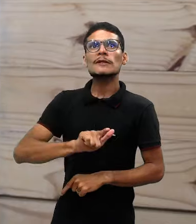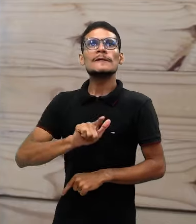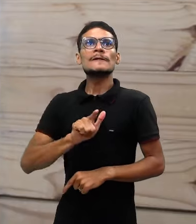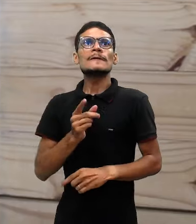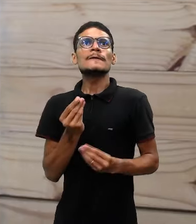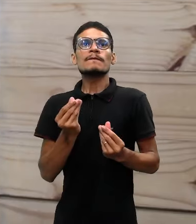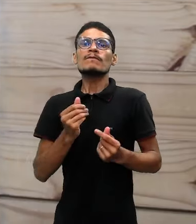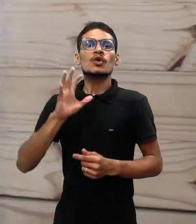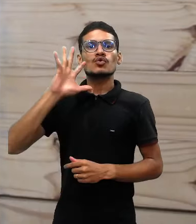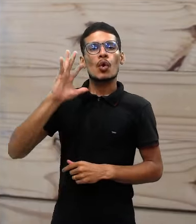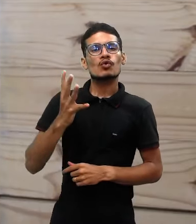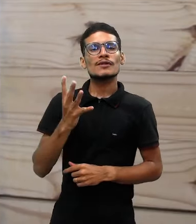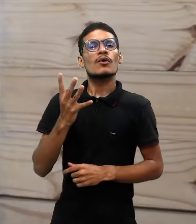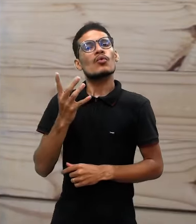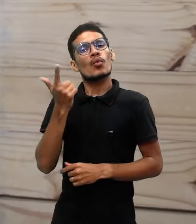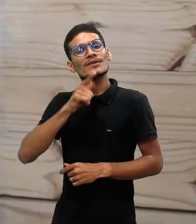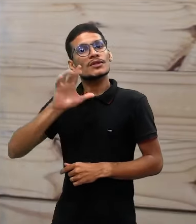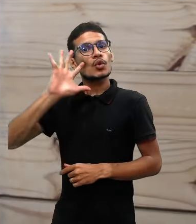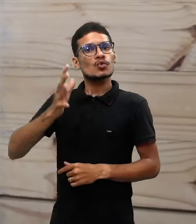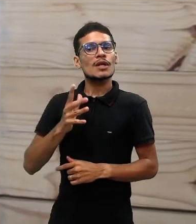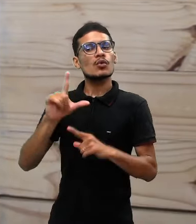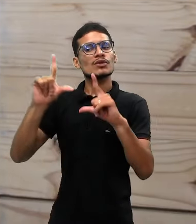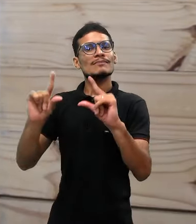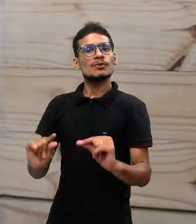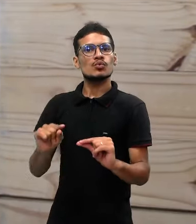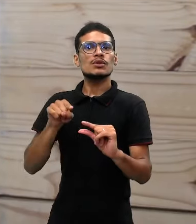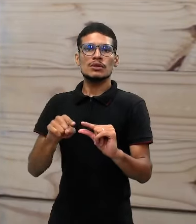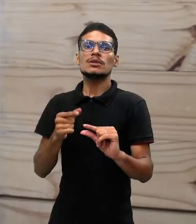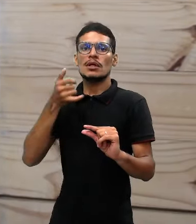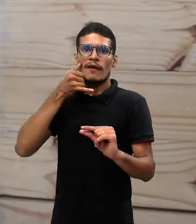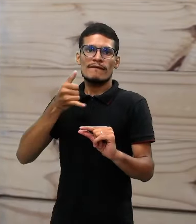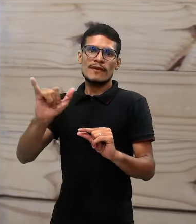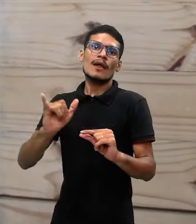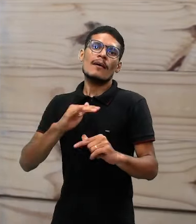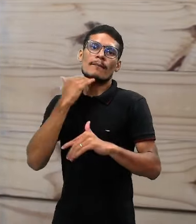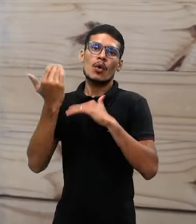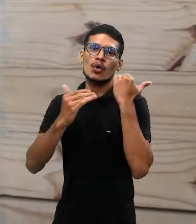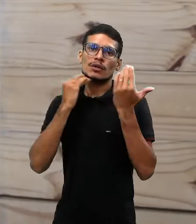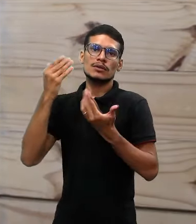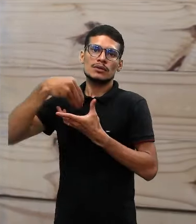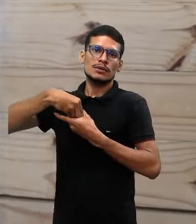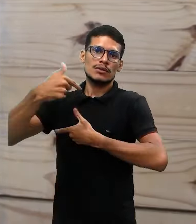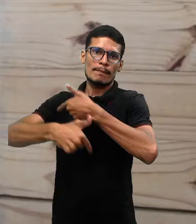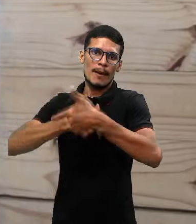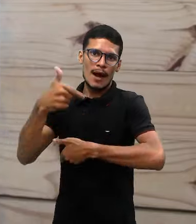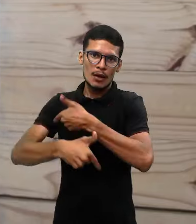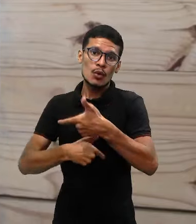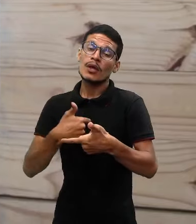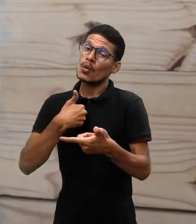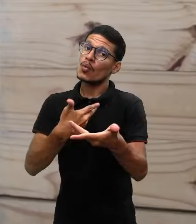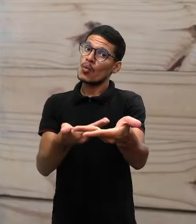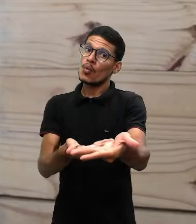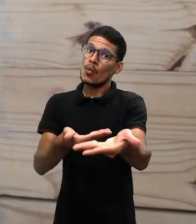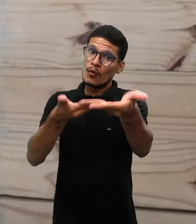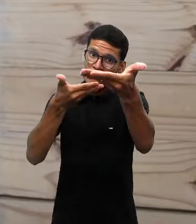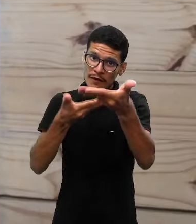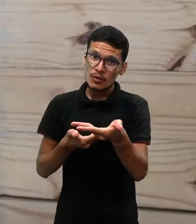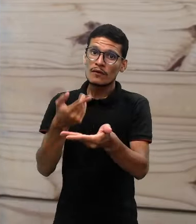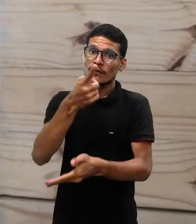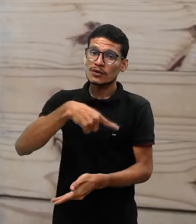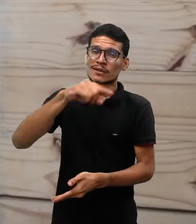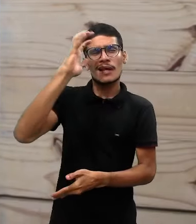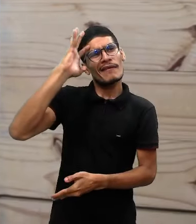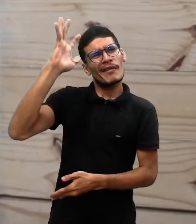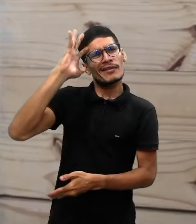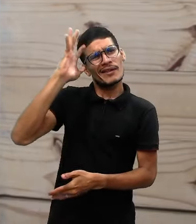uma solução, digamos assim, uma redução e que se evite os óbitos no trabalho. Então, convido mais uma vez a refletir. Por que é que,